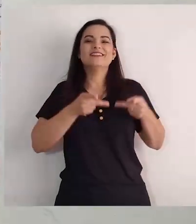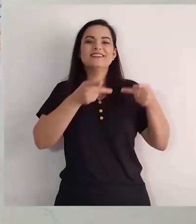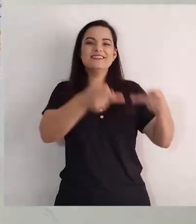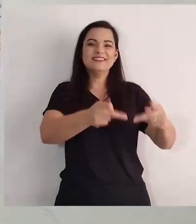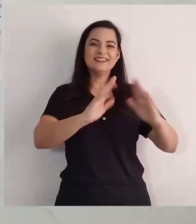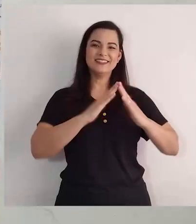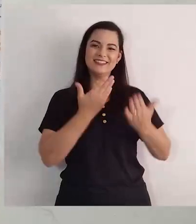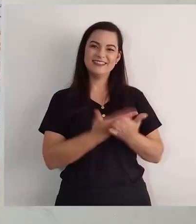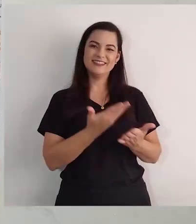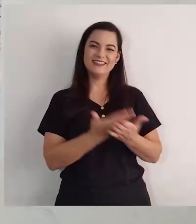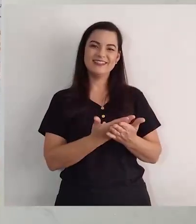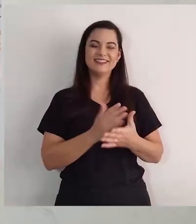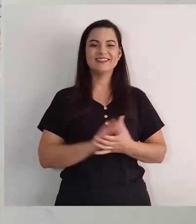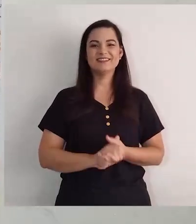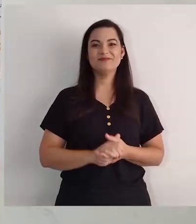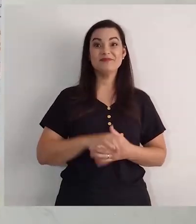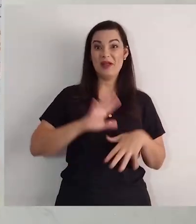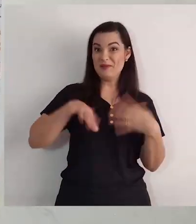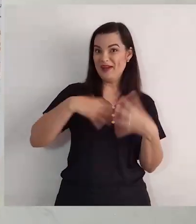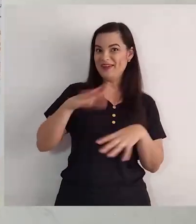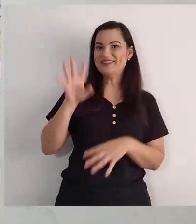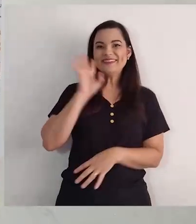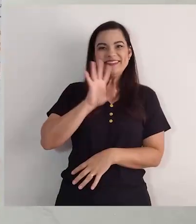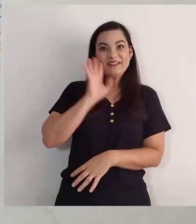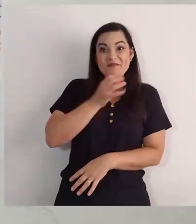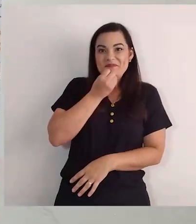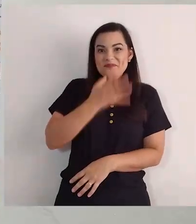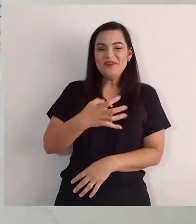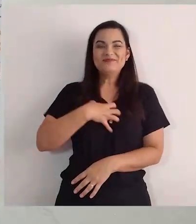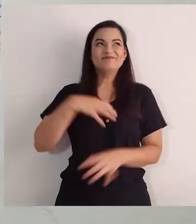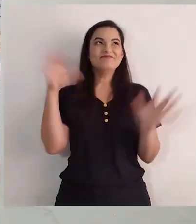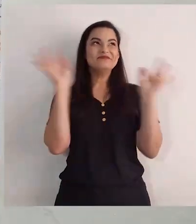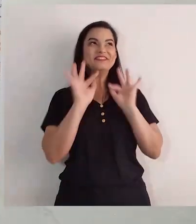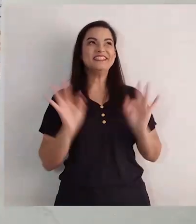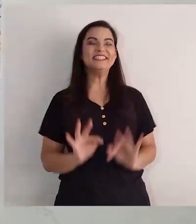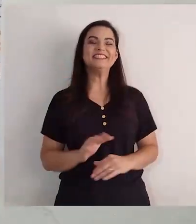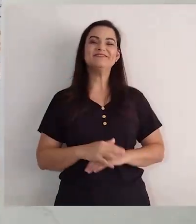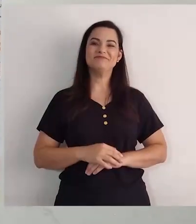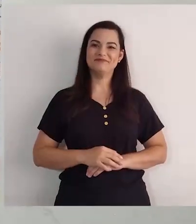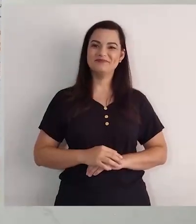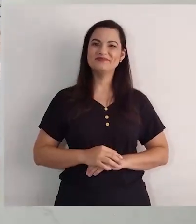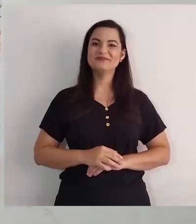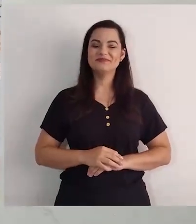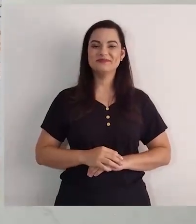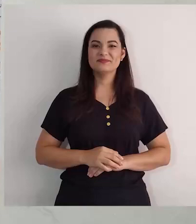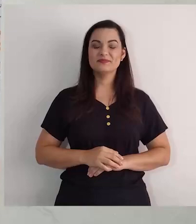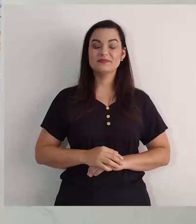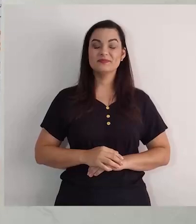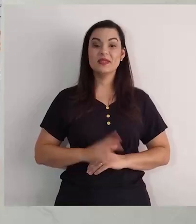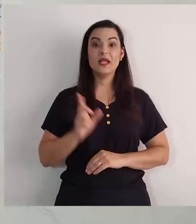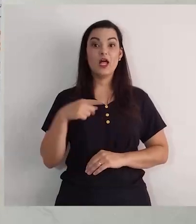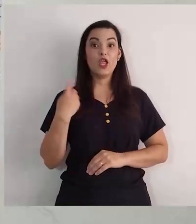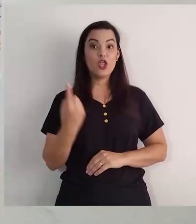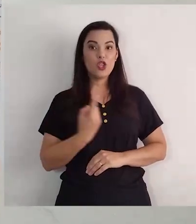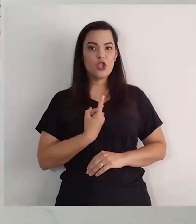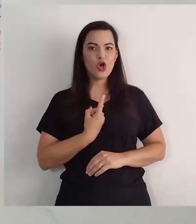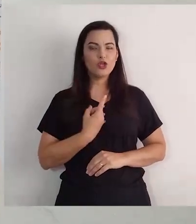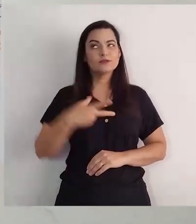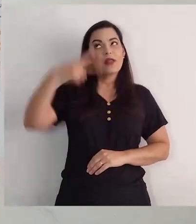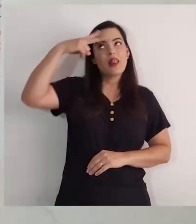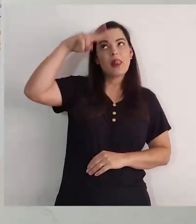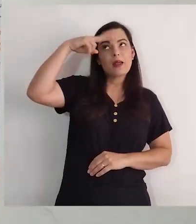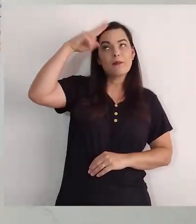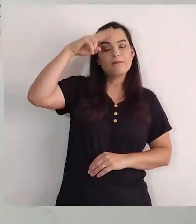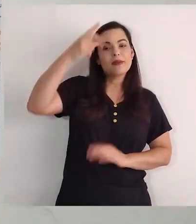Eu ficaria muito feliz. Então, para que a gente possa resgatar um pouco de tudo isso, nessa